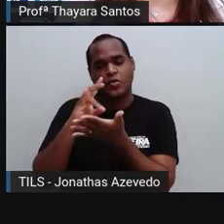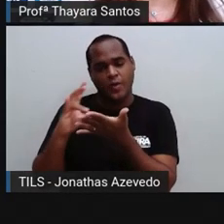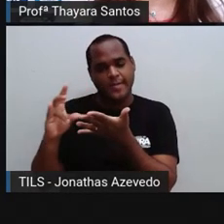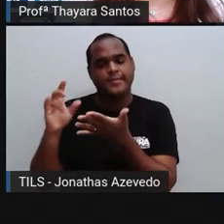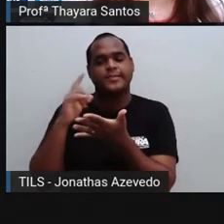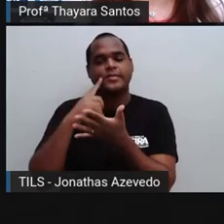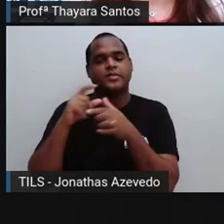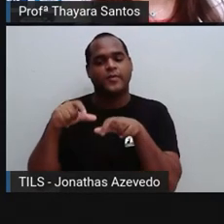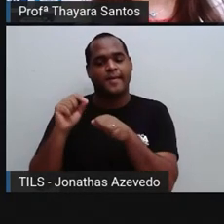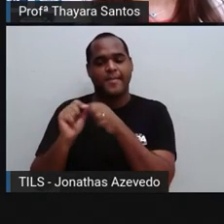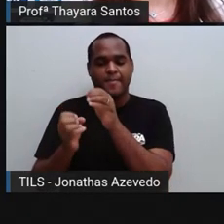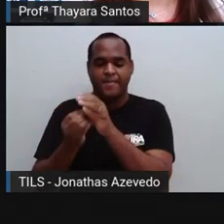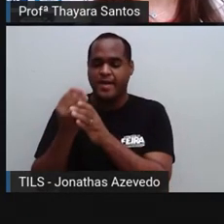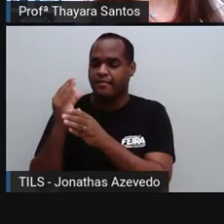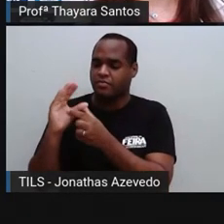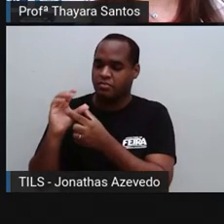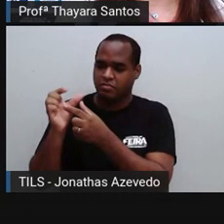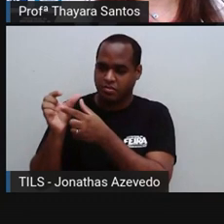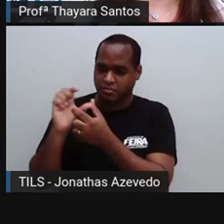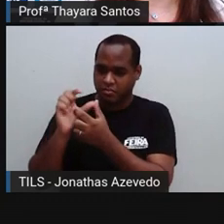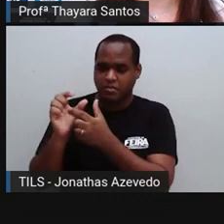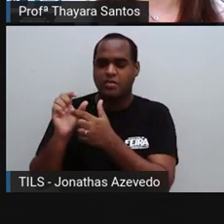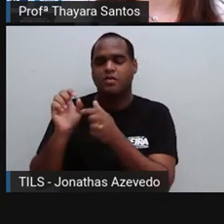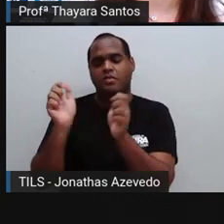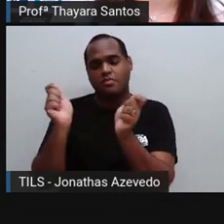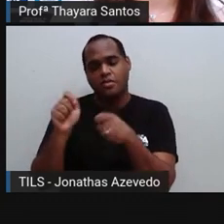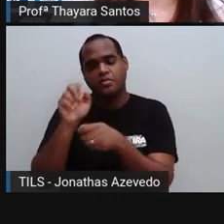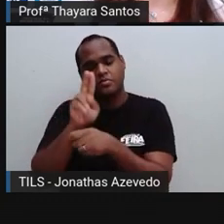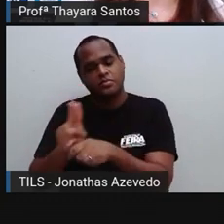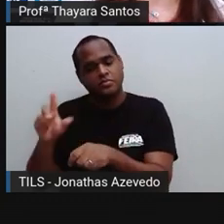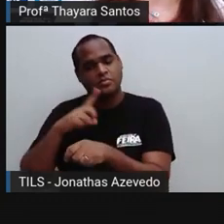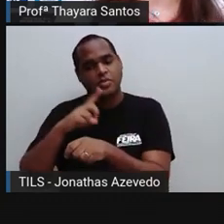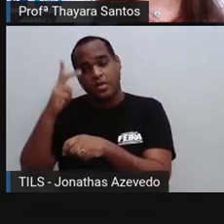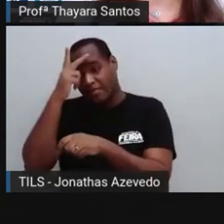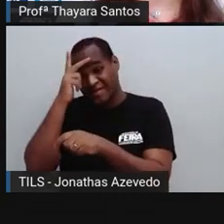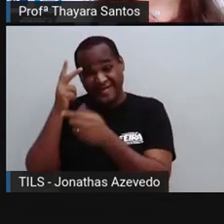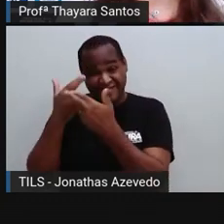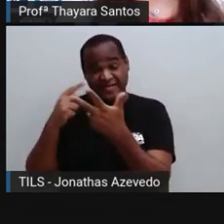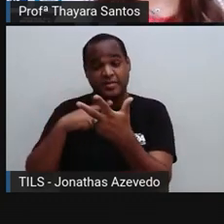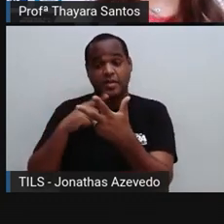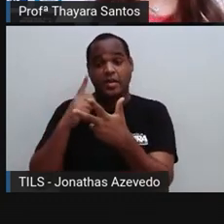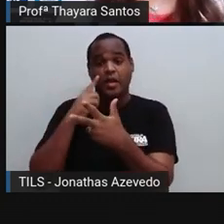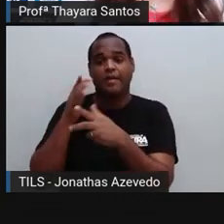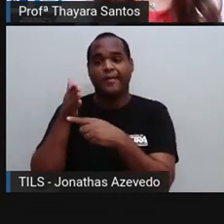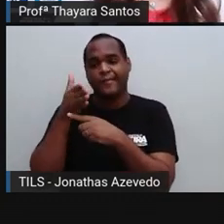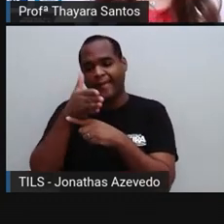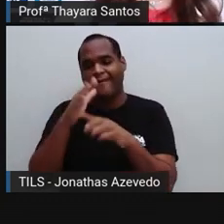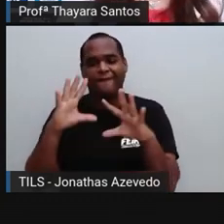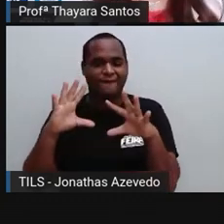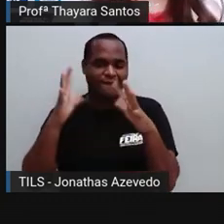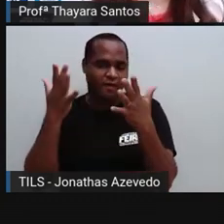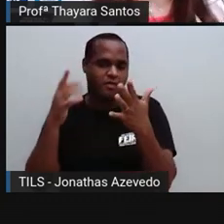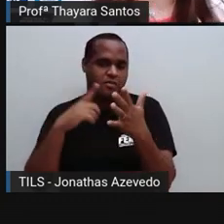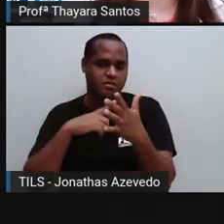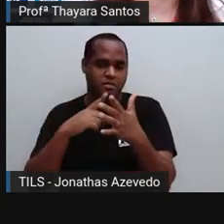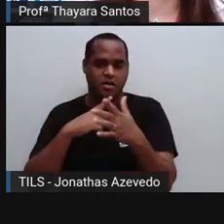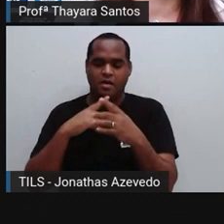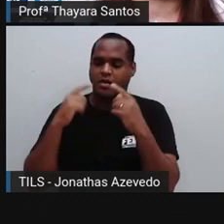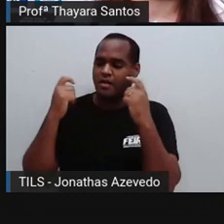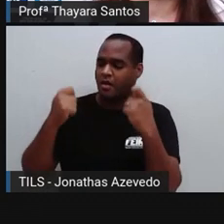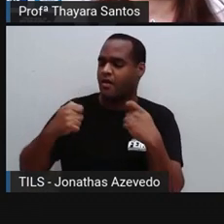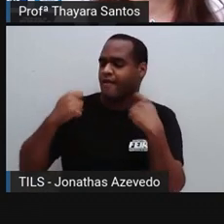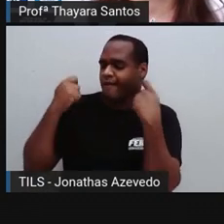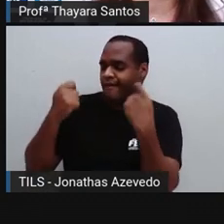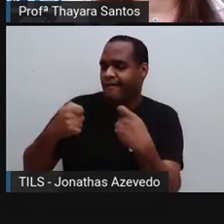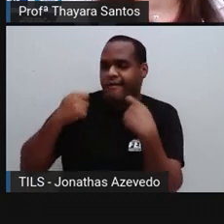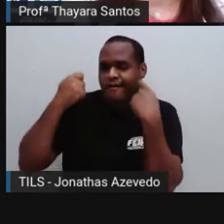em laboratório. E ela é muito utilizada pelas pessoas que costumam frequentar essas festas de estilo rave, né? Festas de